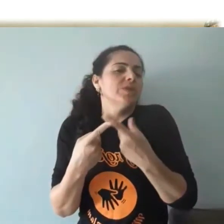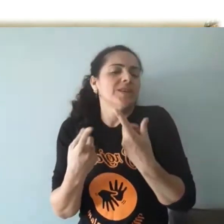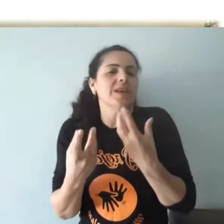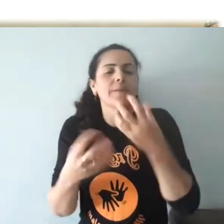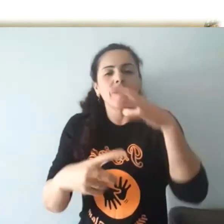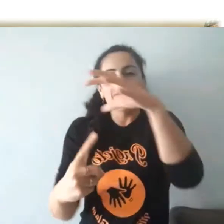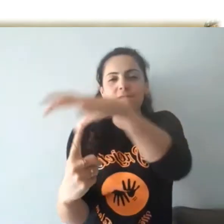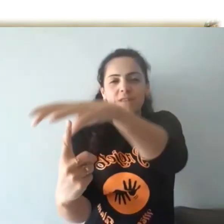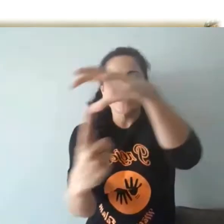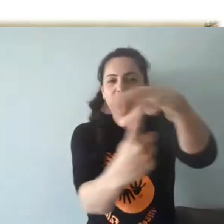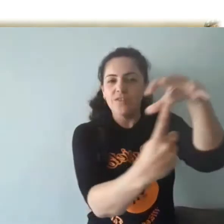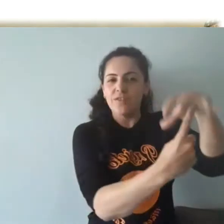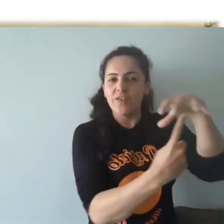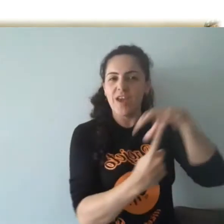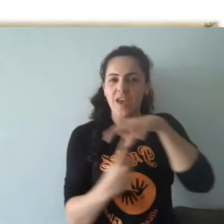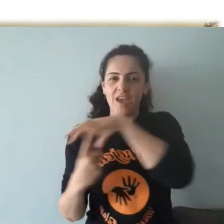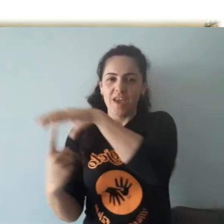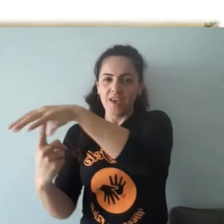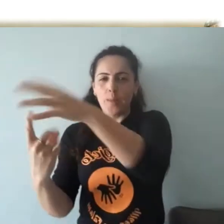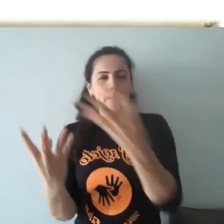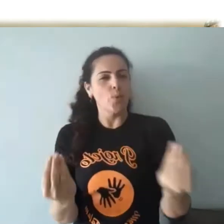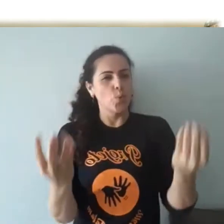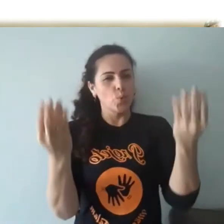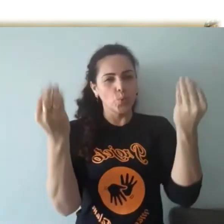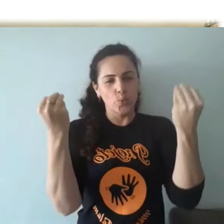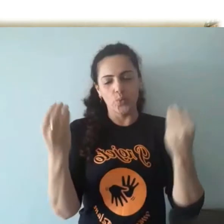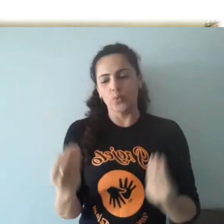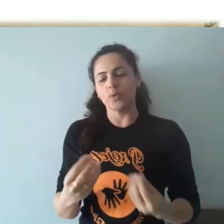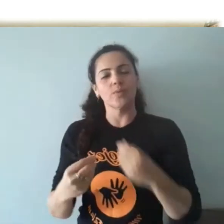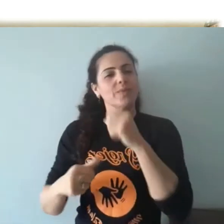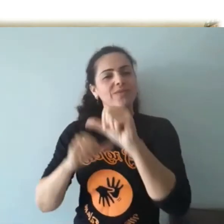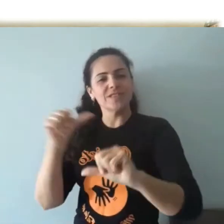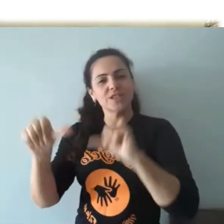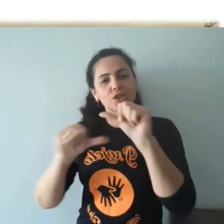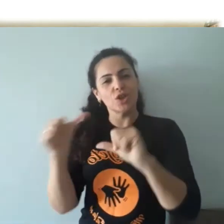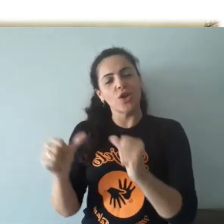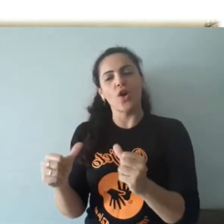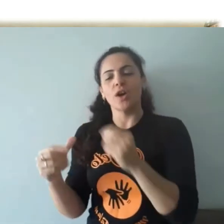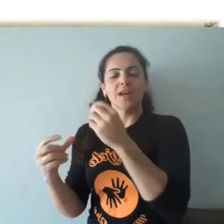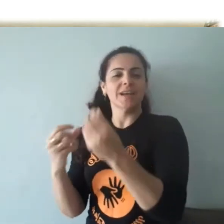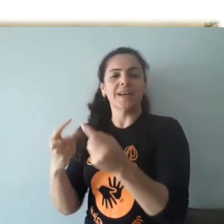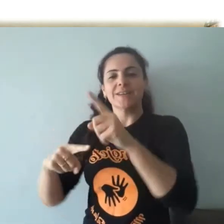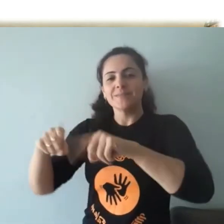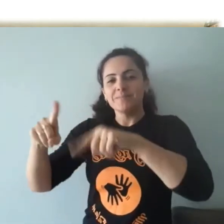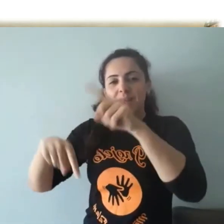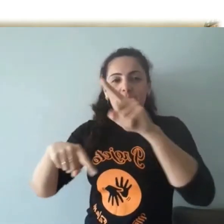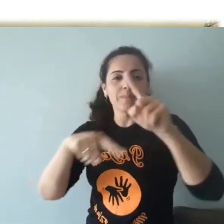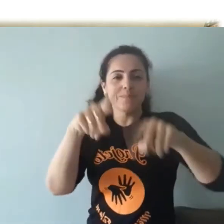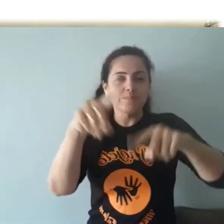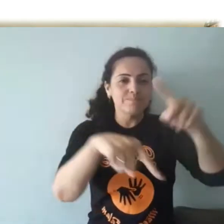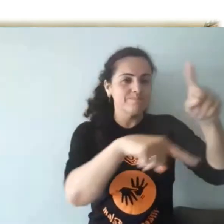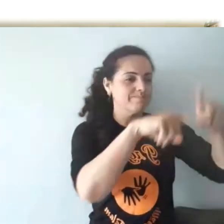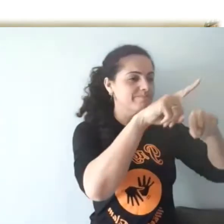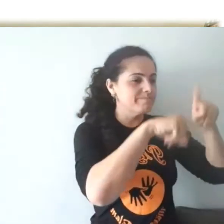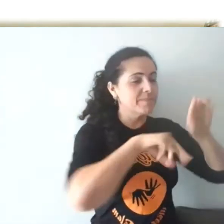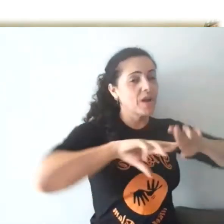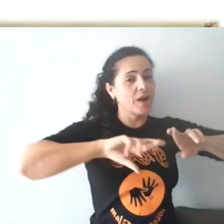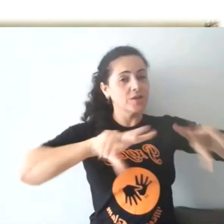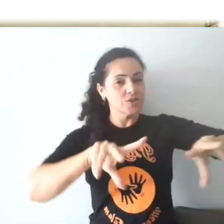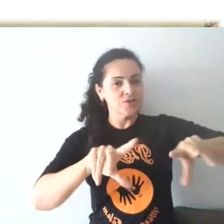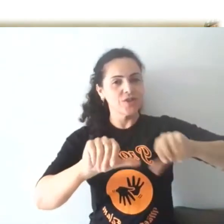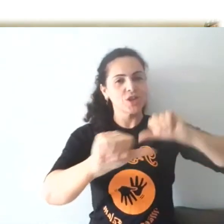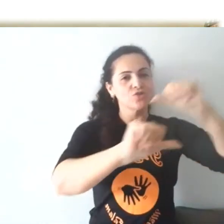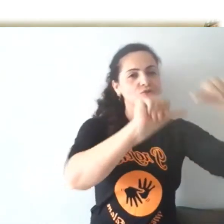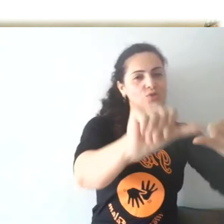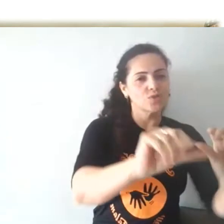Porque começaram a surgir vilarejos fora desse sistema feudal e essas pessoas, então, começaram